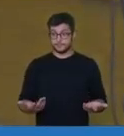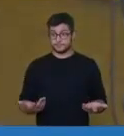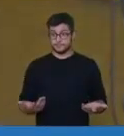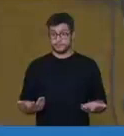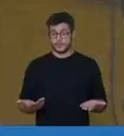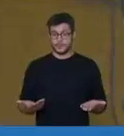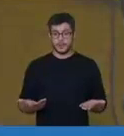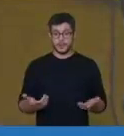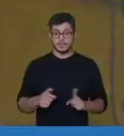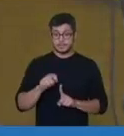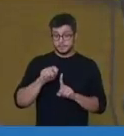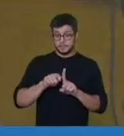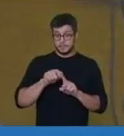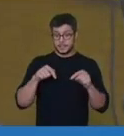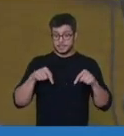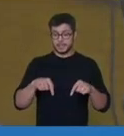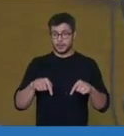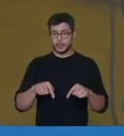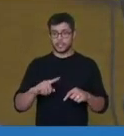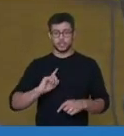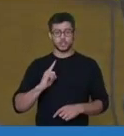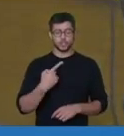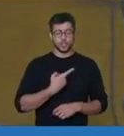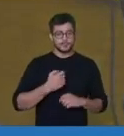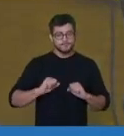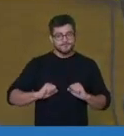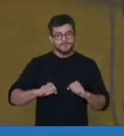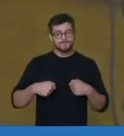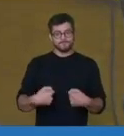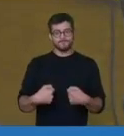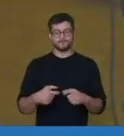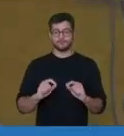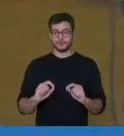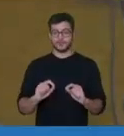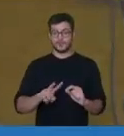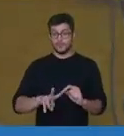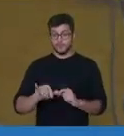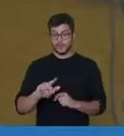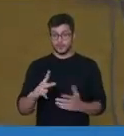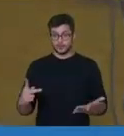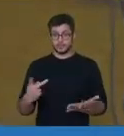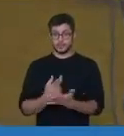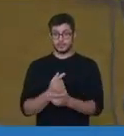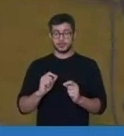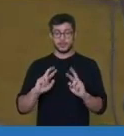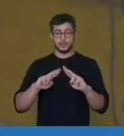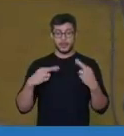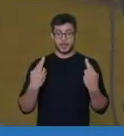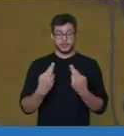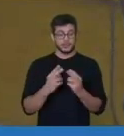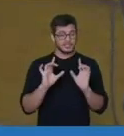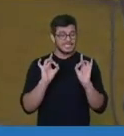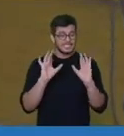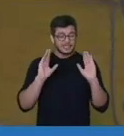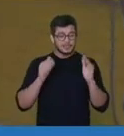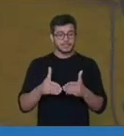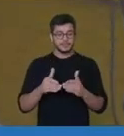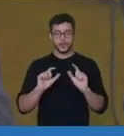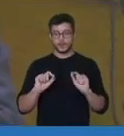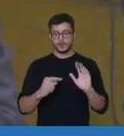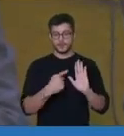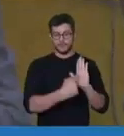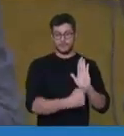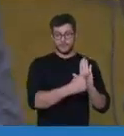mês ainda, nos dedicar com uma sessão tipo quase exclusiva, né, que seria, no nosso entender, exclusiva para tratar de vetos. Ela só